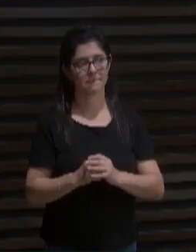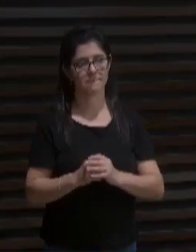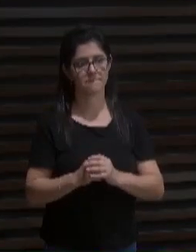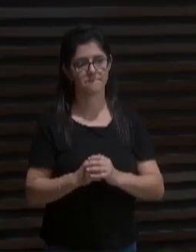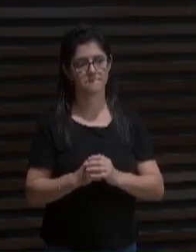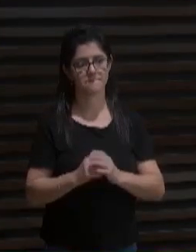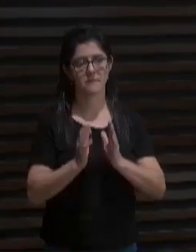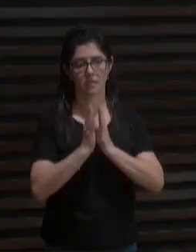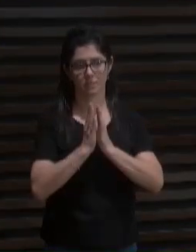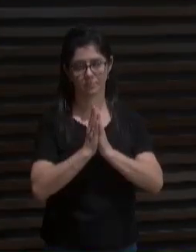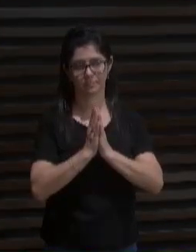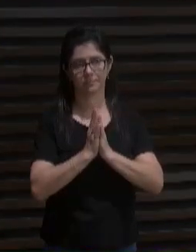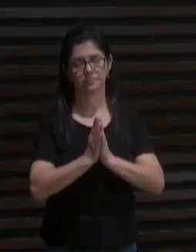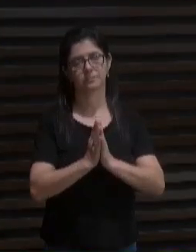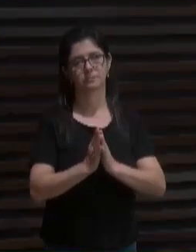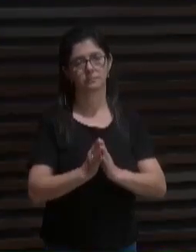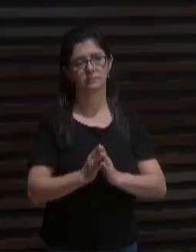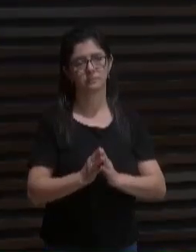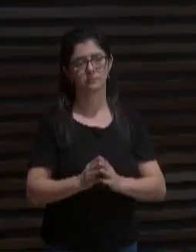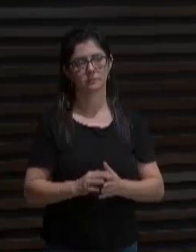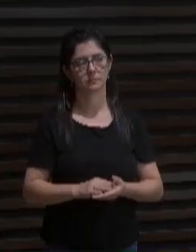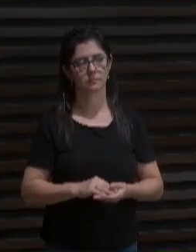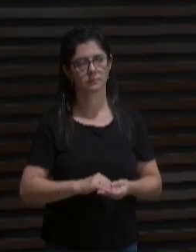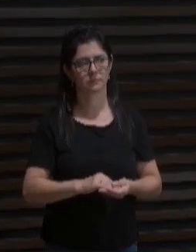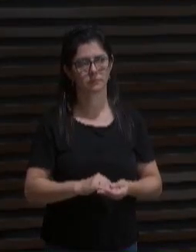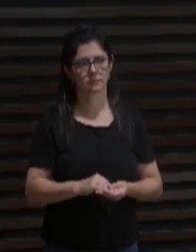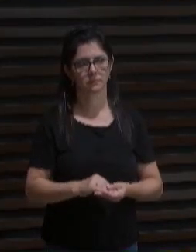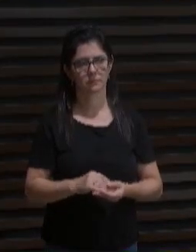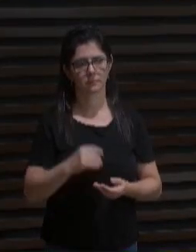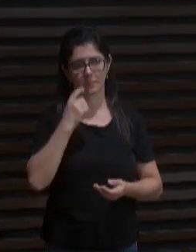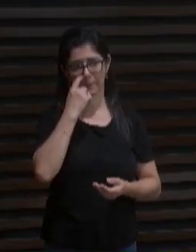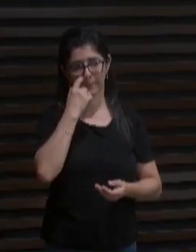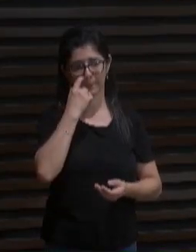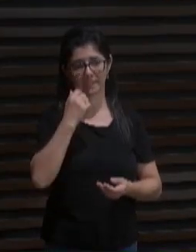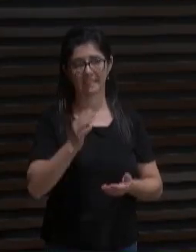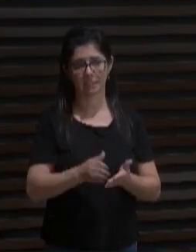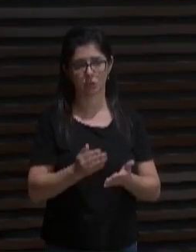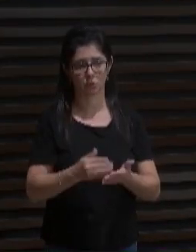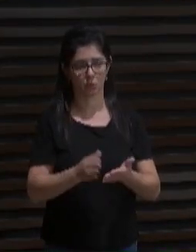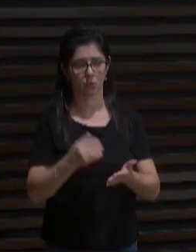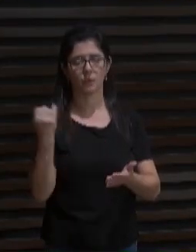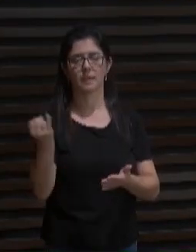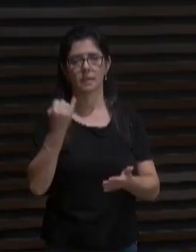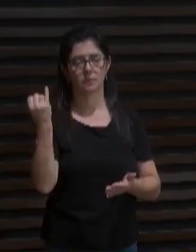no. É. O intercessor é um livro fundamental.